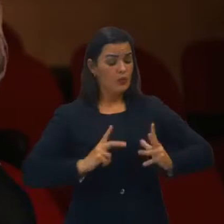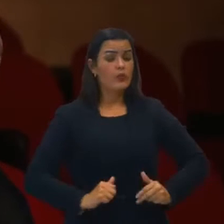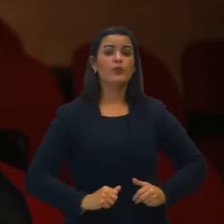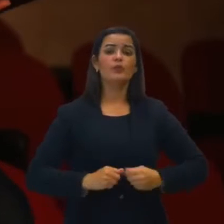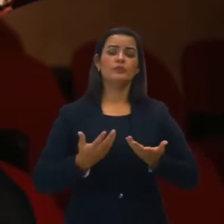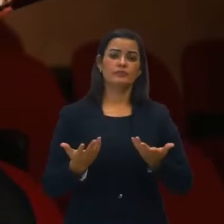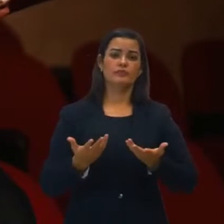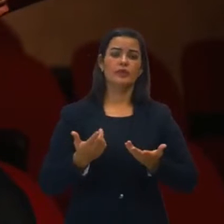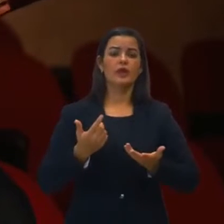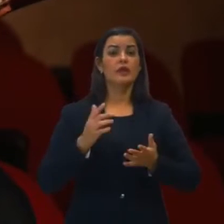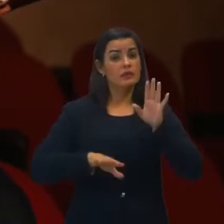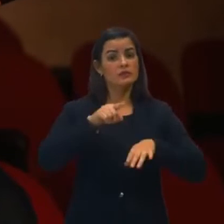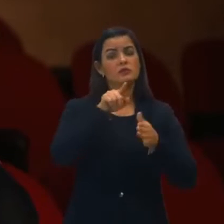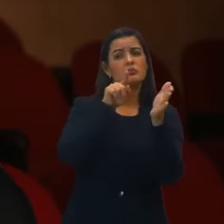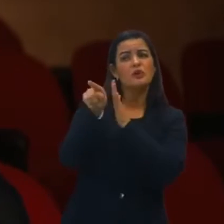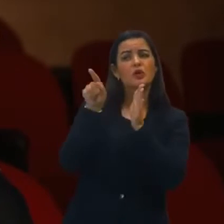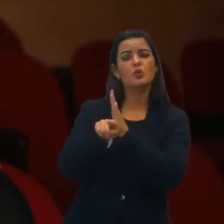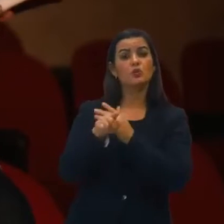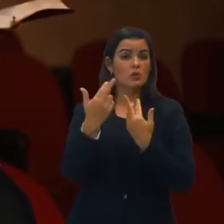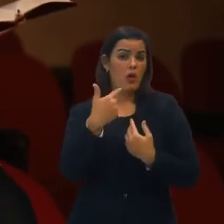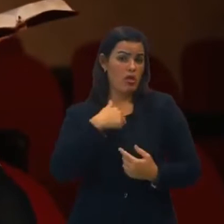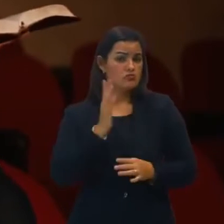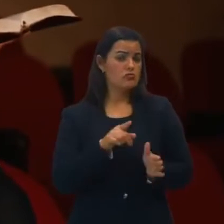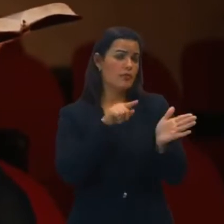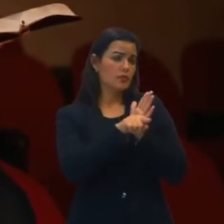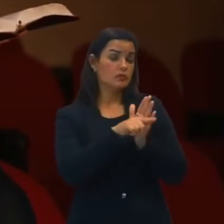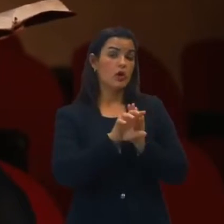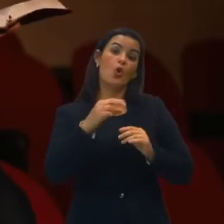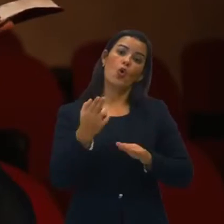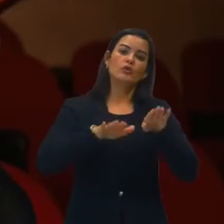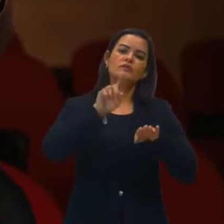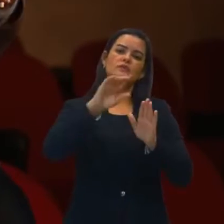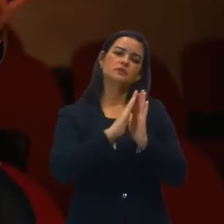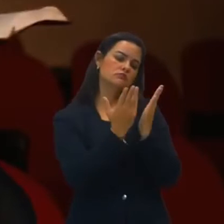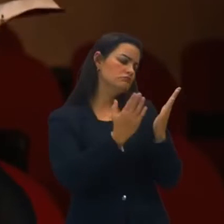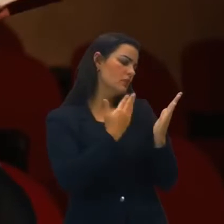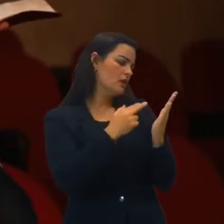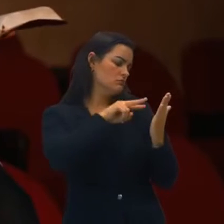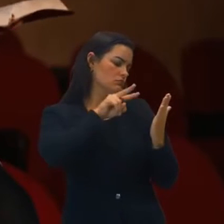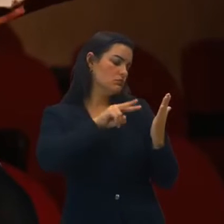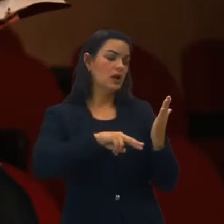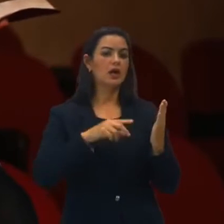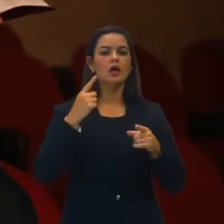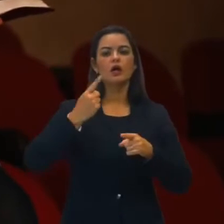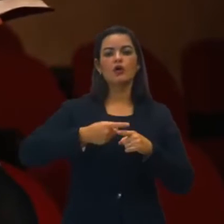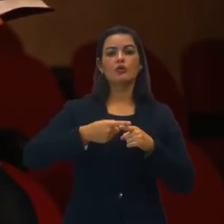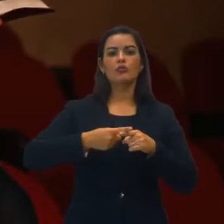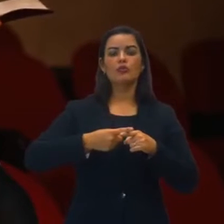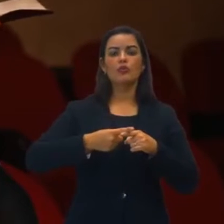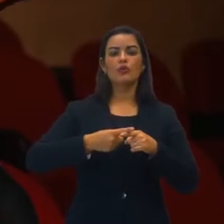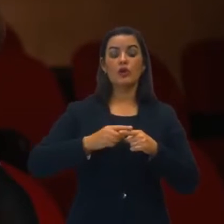já perguntei tantas vezes, ou como você talvez tenha lido o livro Por que Tardo, Pleno